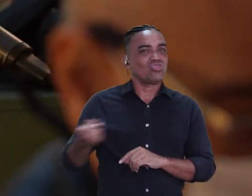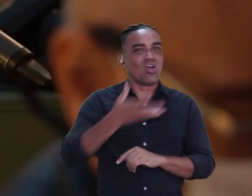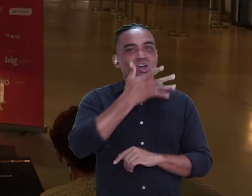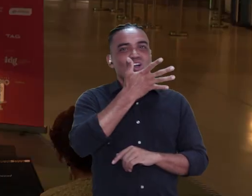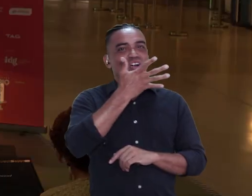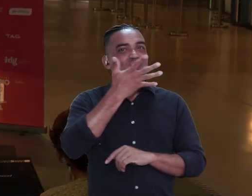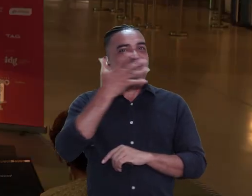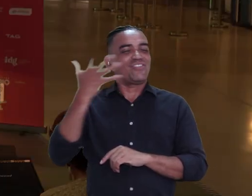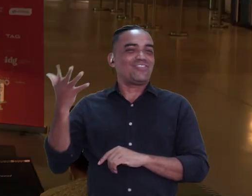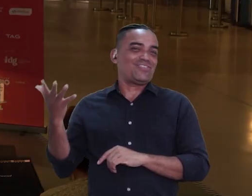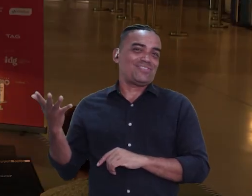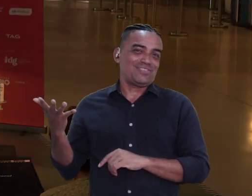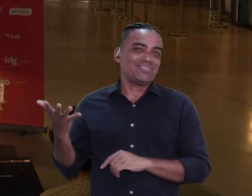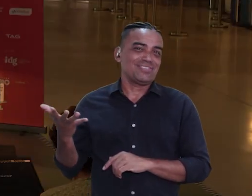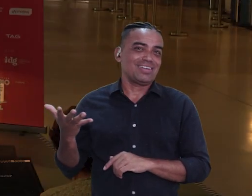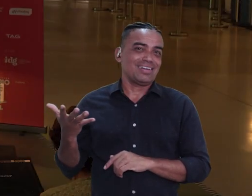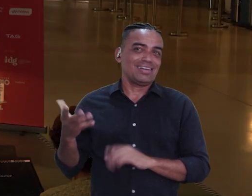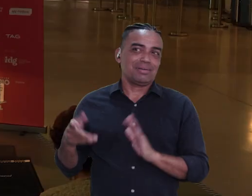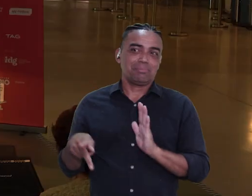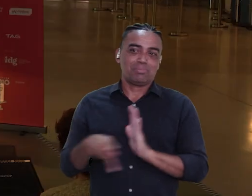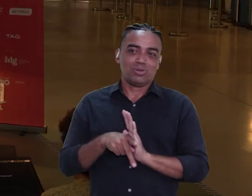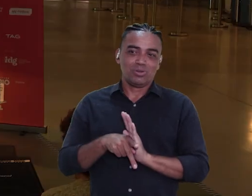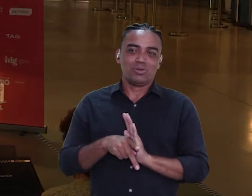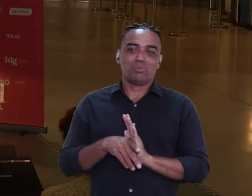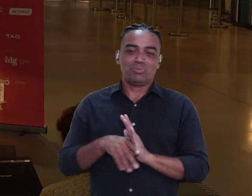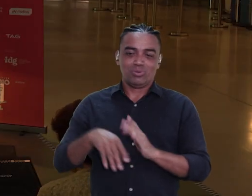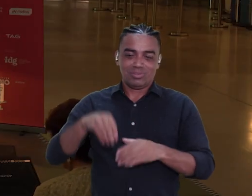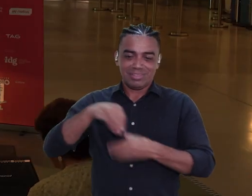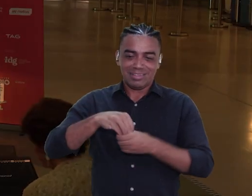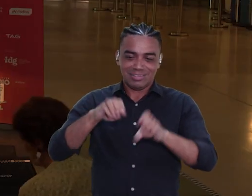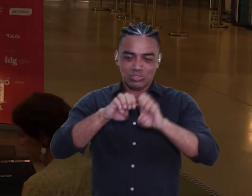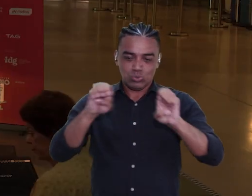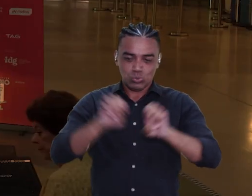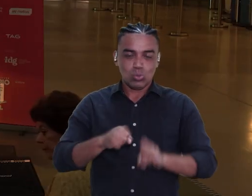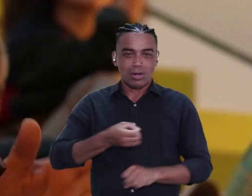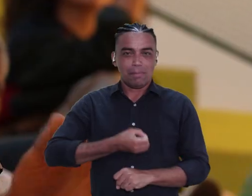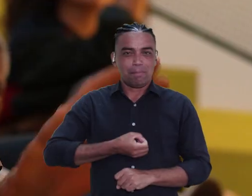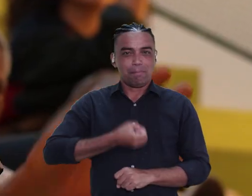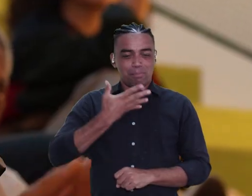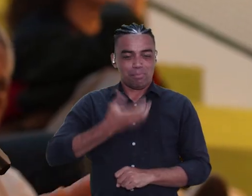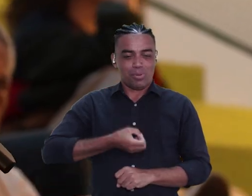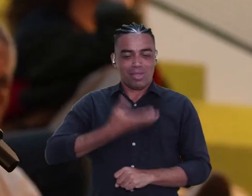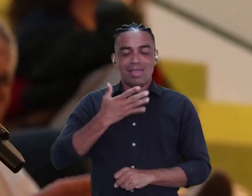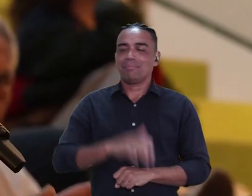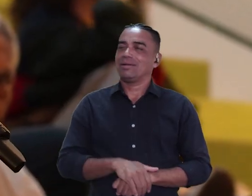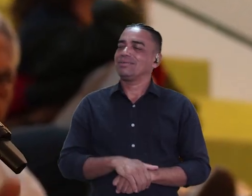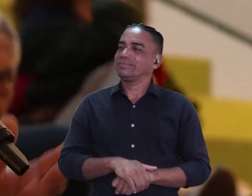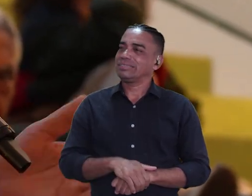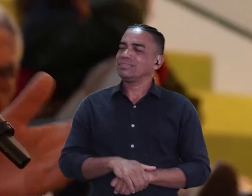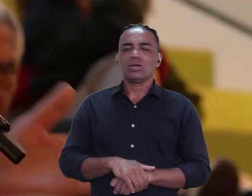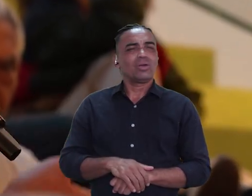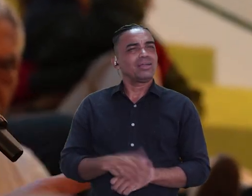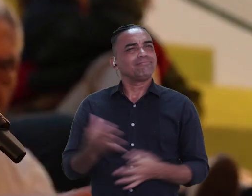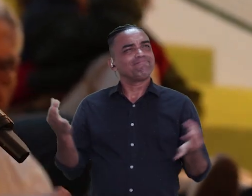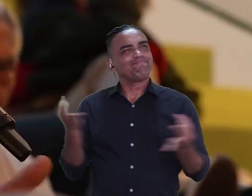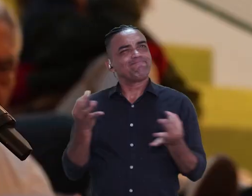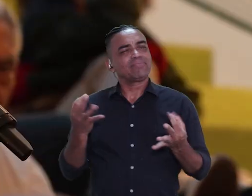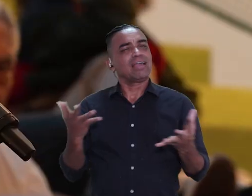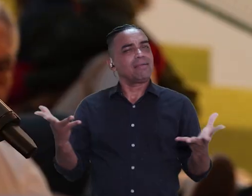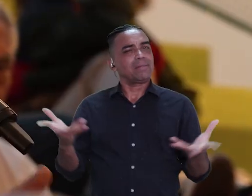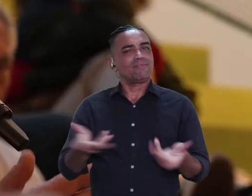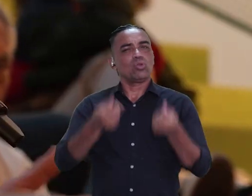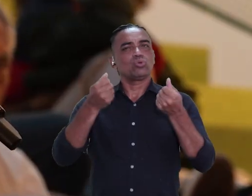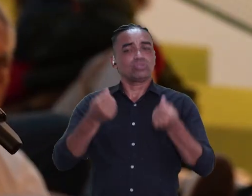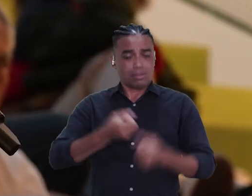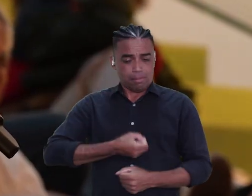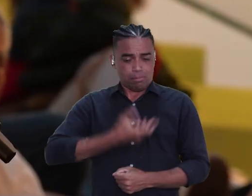inédita e nova sobre este poema, né? Que é incrível, né? Porque eu costumo dizer, e não sou eu o único que